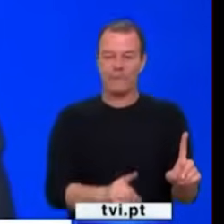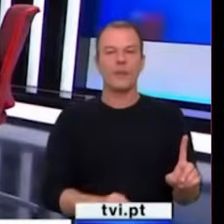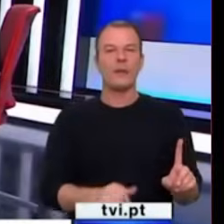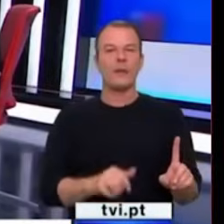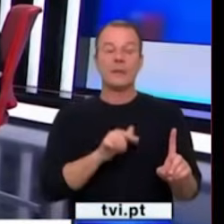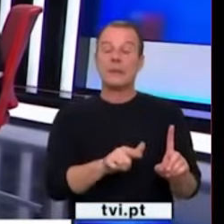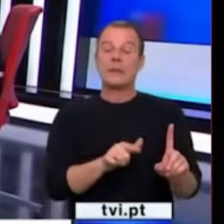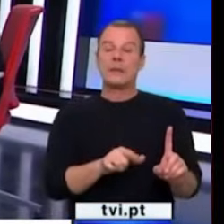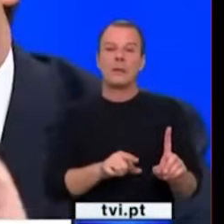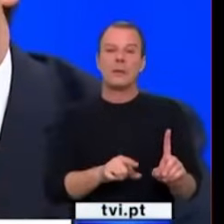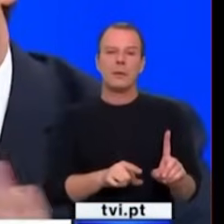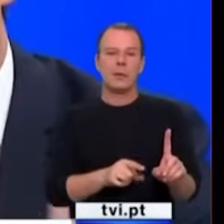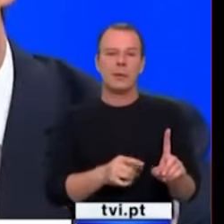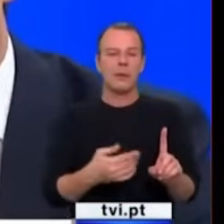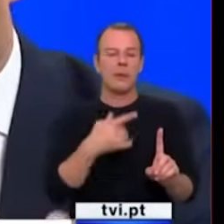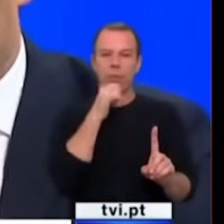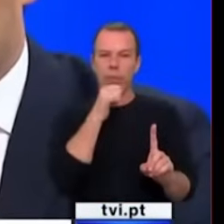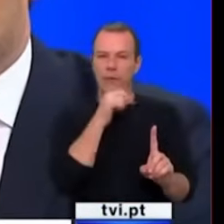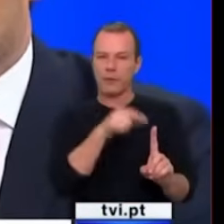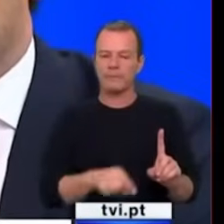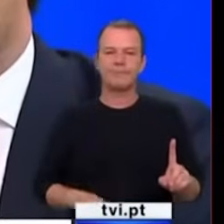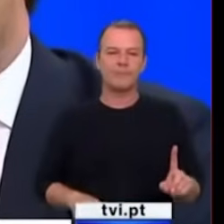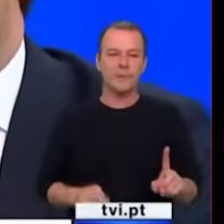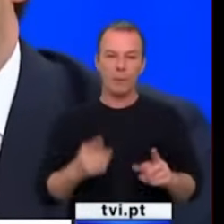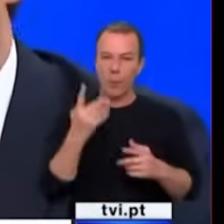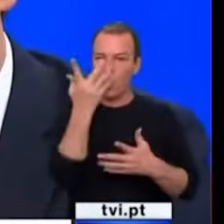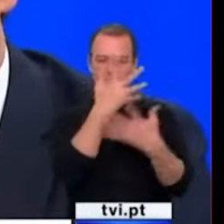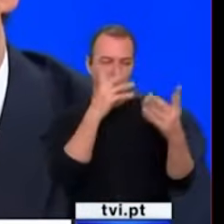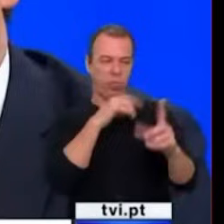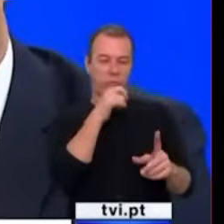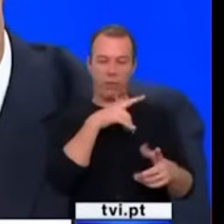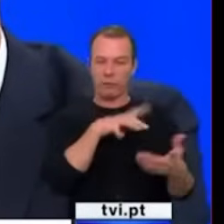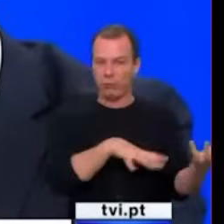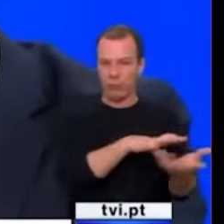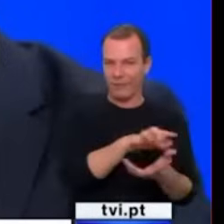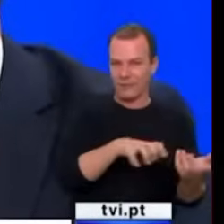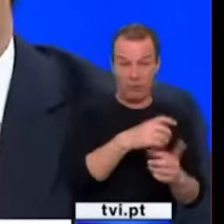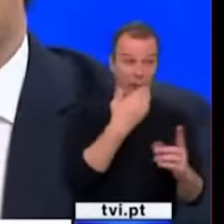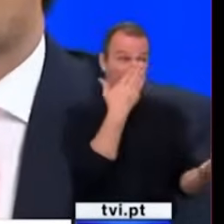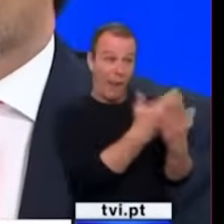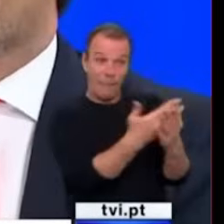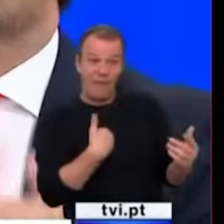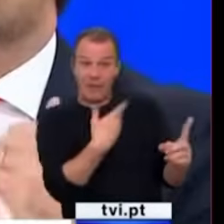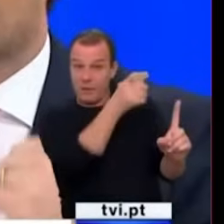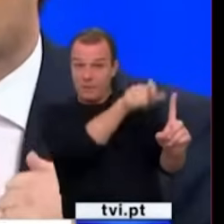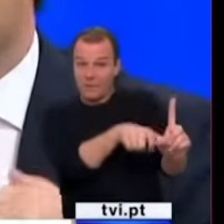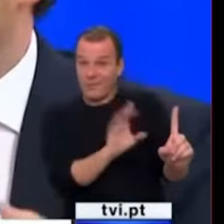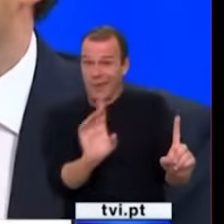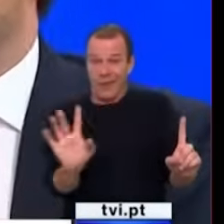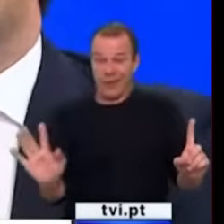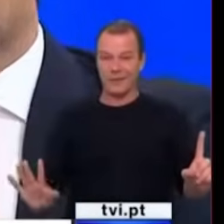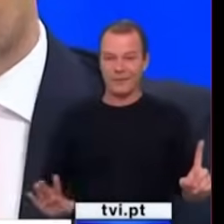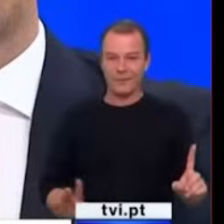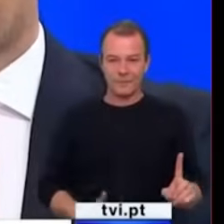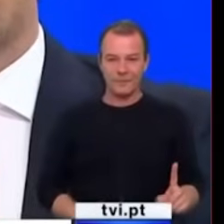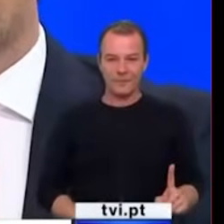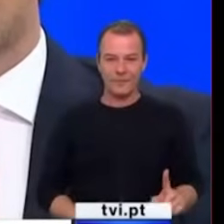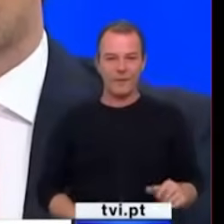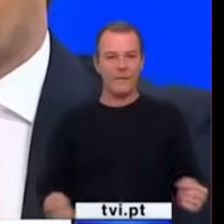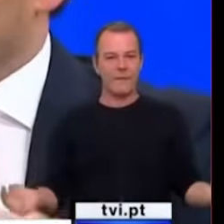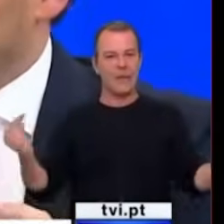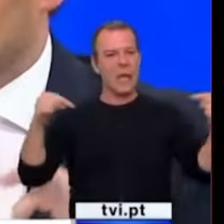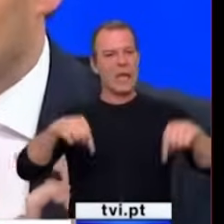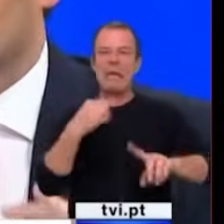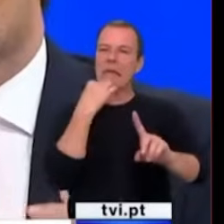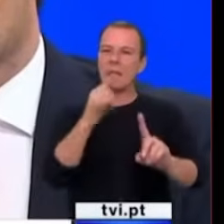seja é ministro mais trou não sabe atrapalhadas que tenho Se apresente aqui e